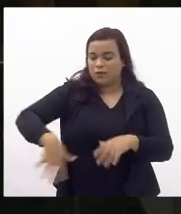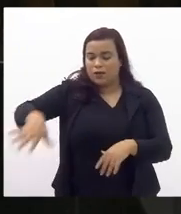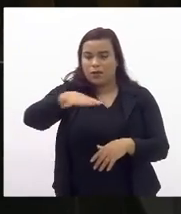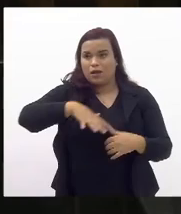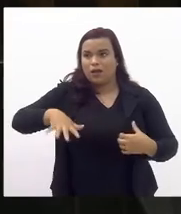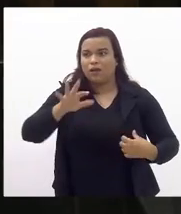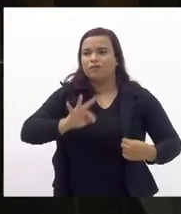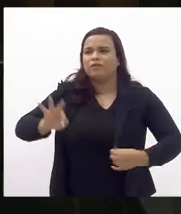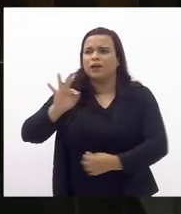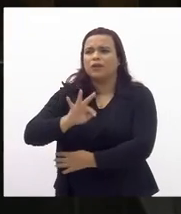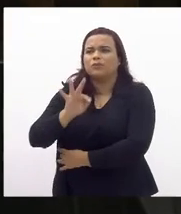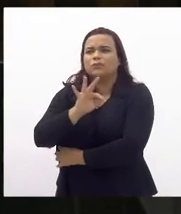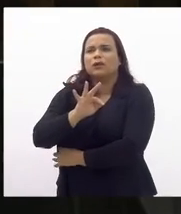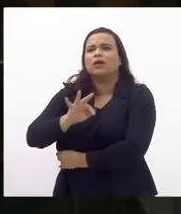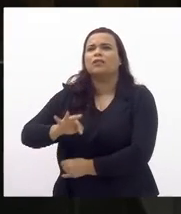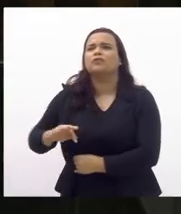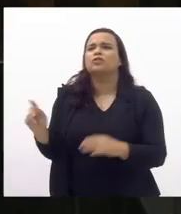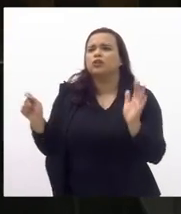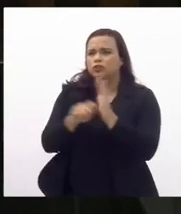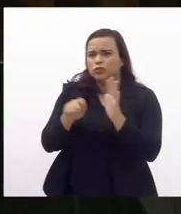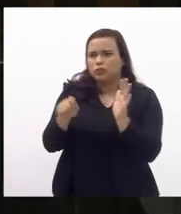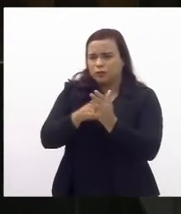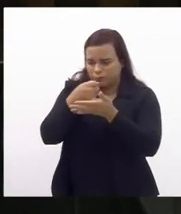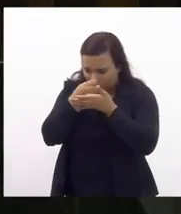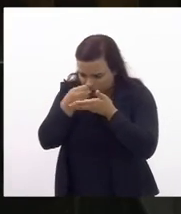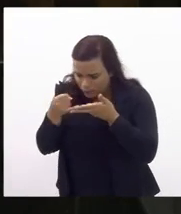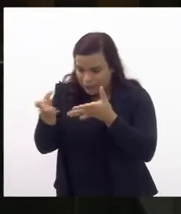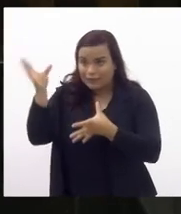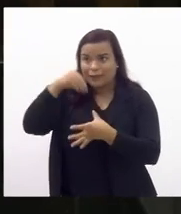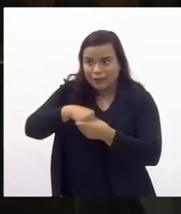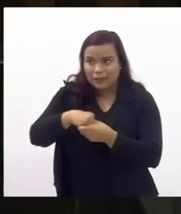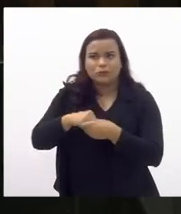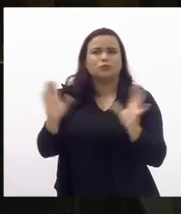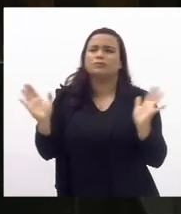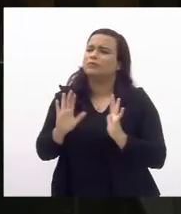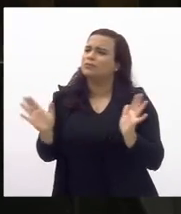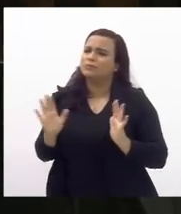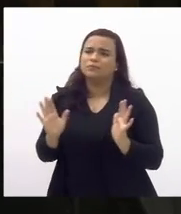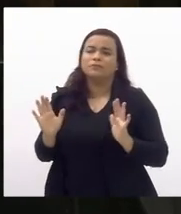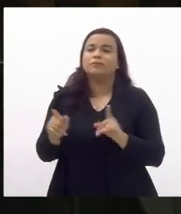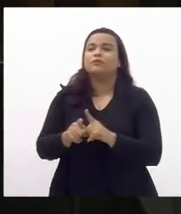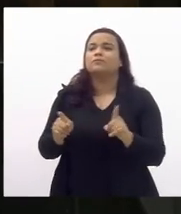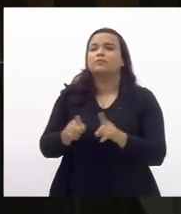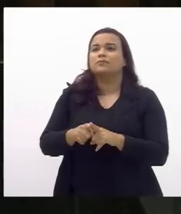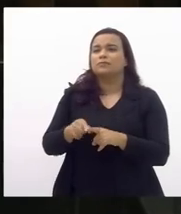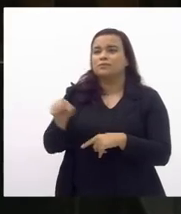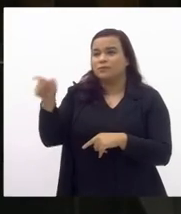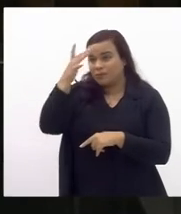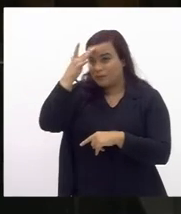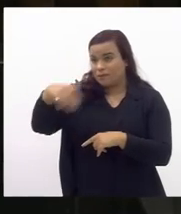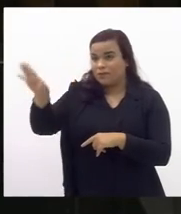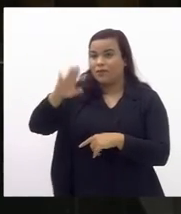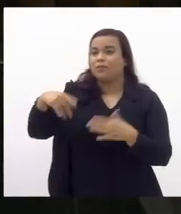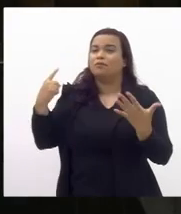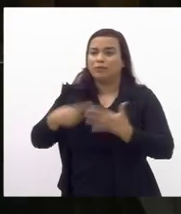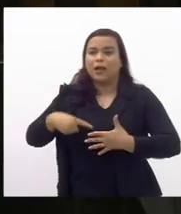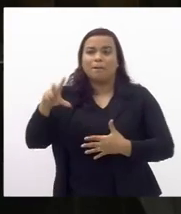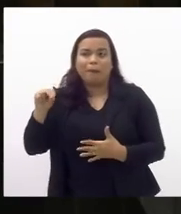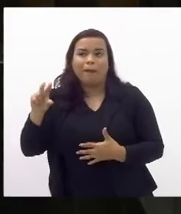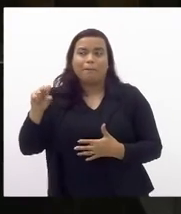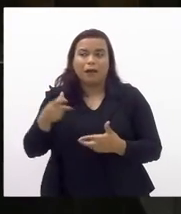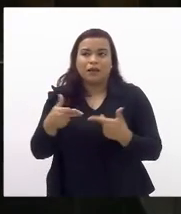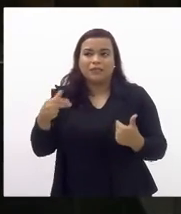não consumam droga dentro do ambiente universitário, não escutem as bobagens que essa turma do PSOL fala na tentativa